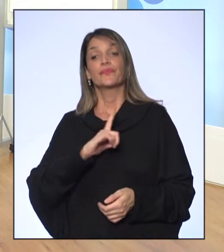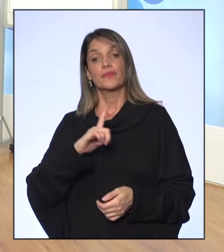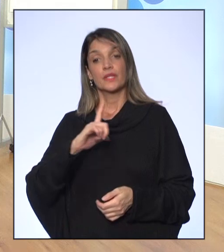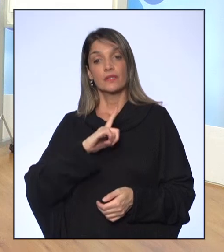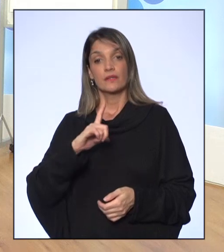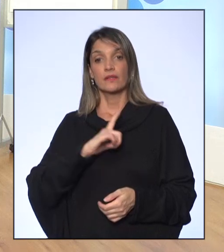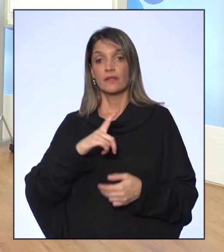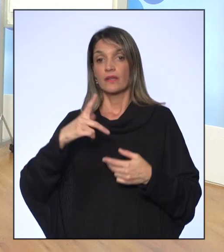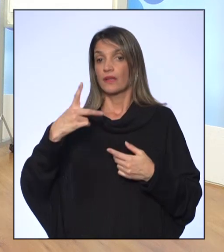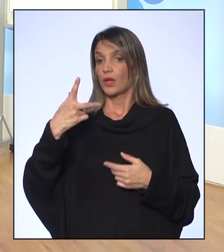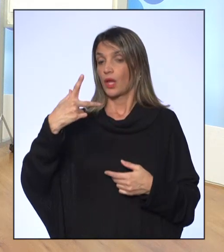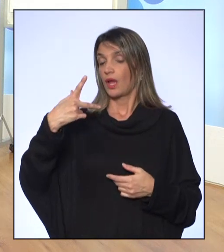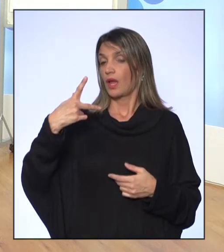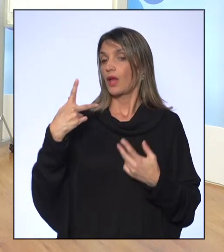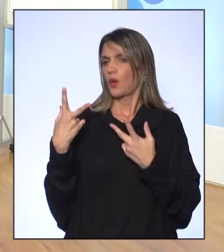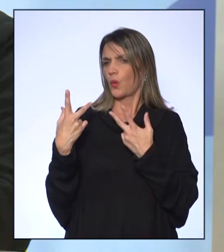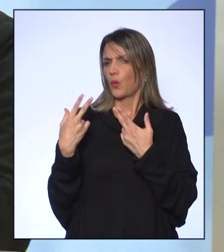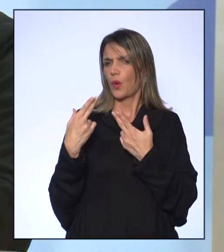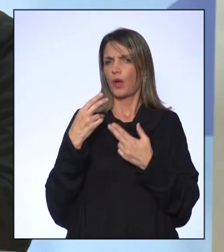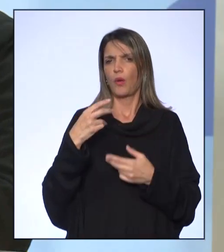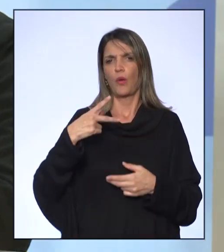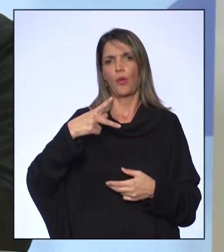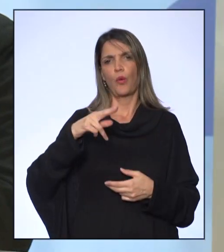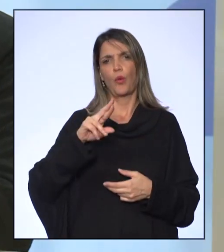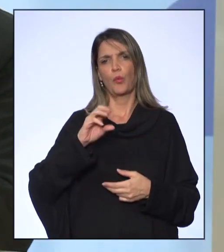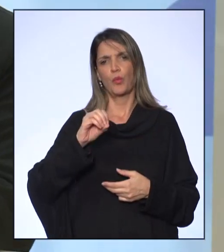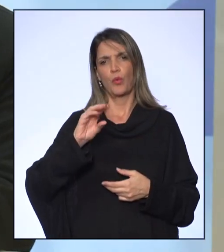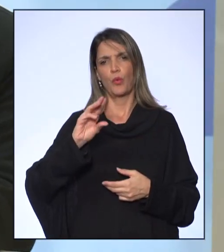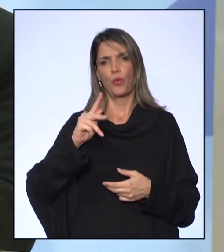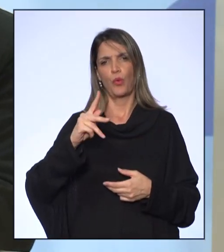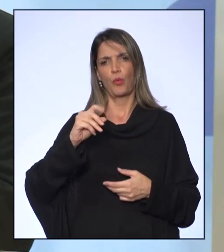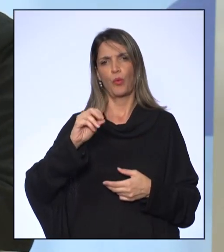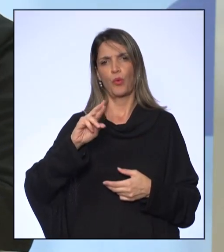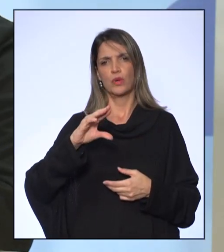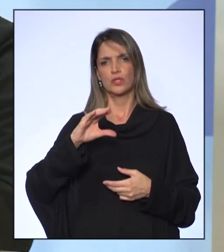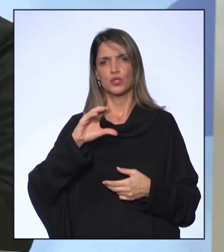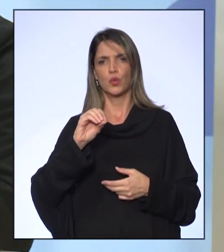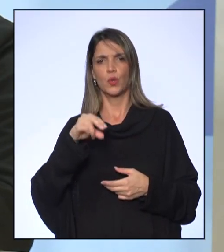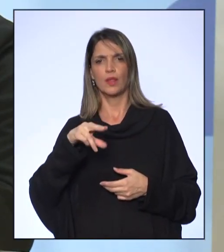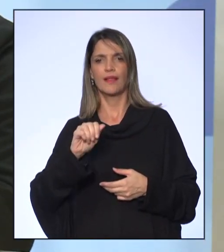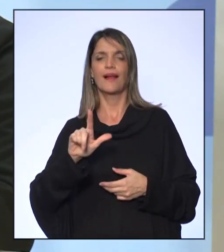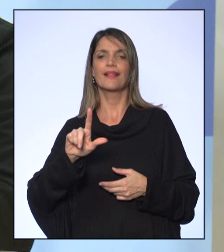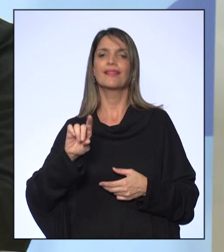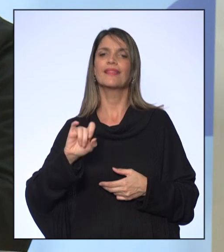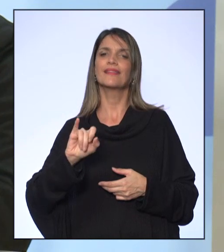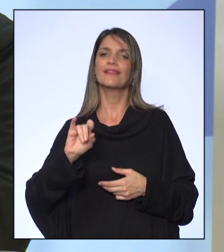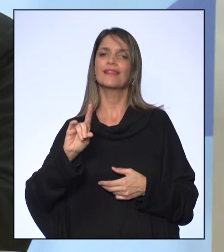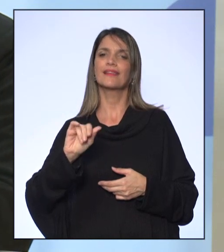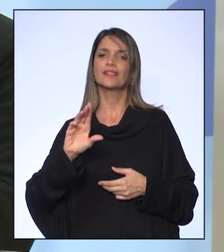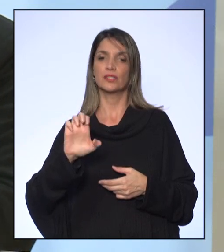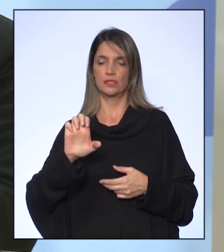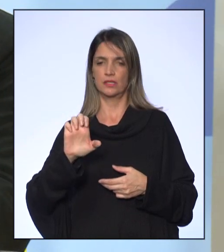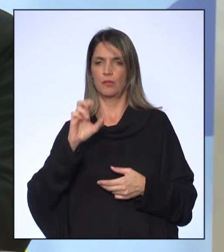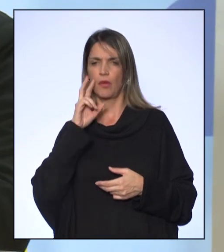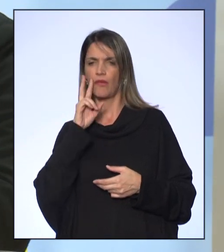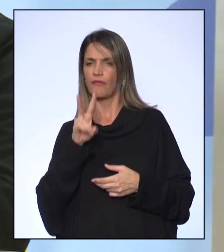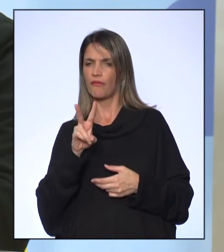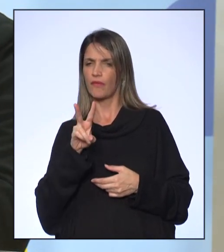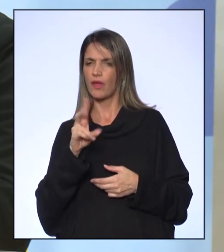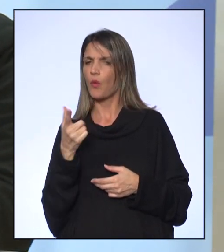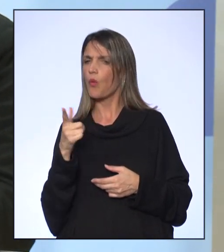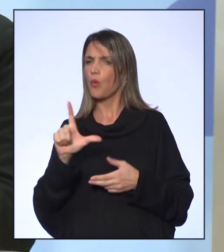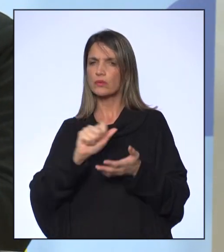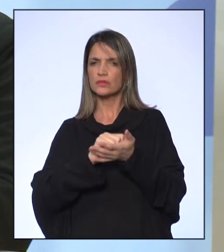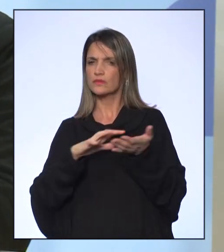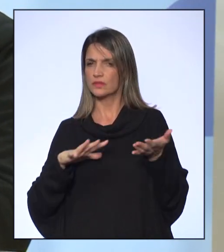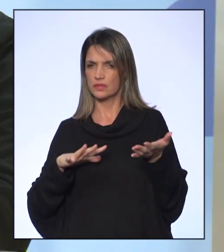de proporcionalidade. Essa ideia de proporcionalidade que nós vamos enxergar nesse próximo, dá para fazer na mesma ideia